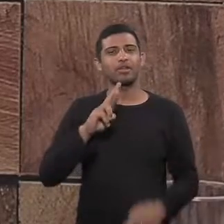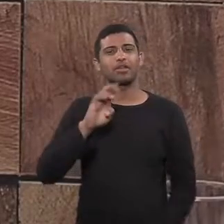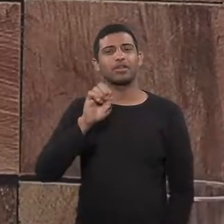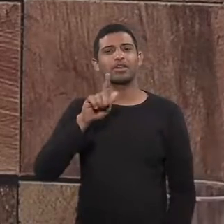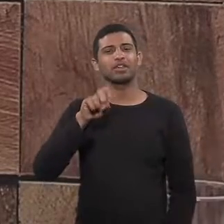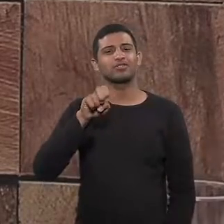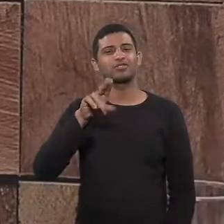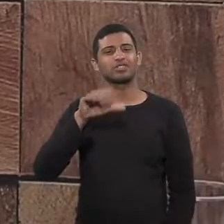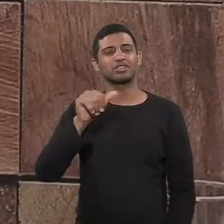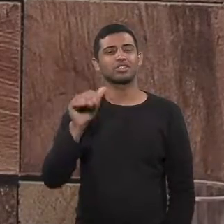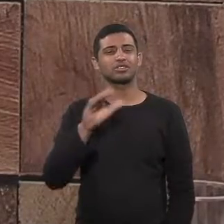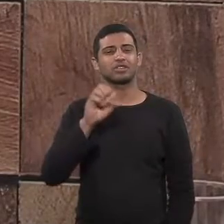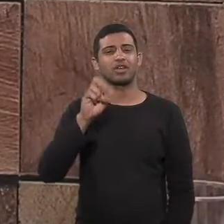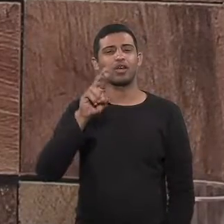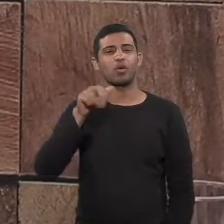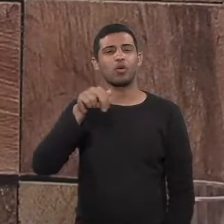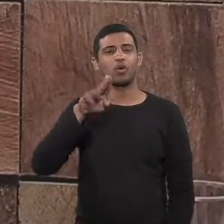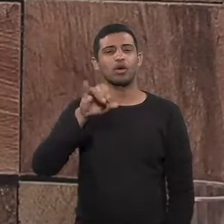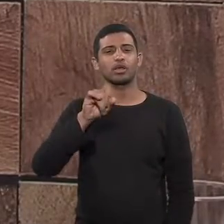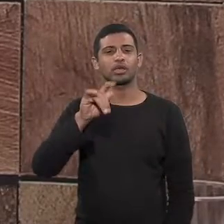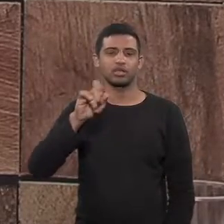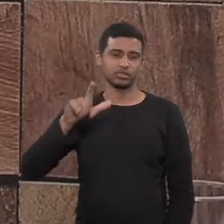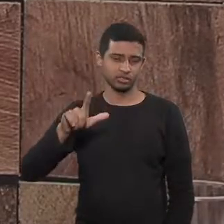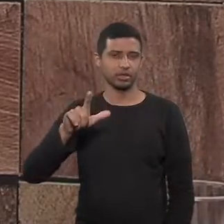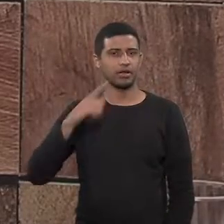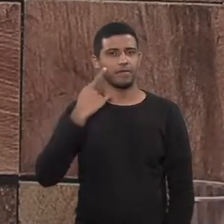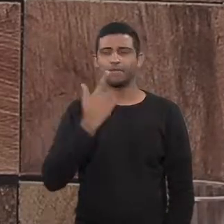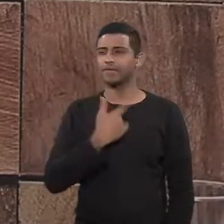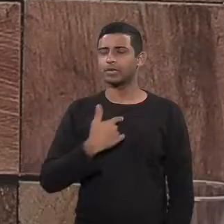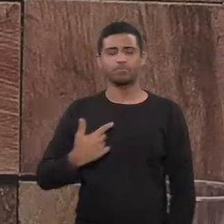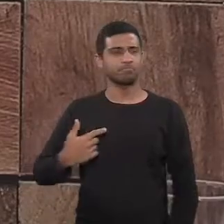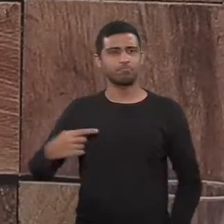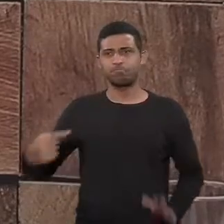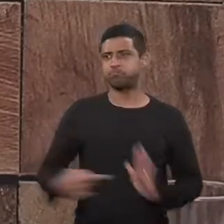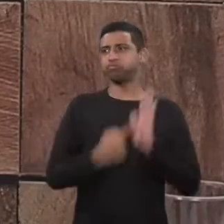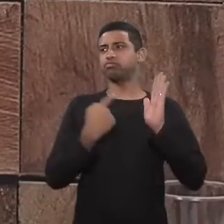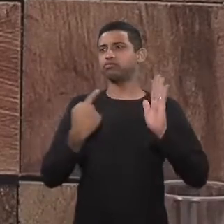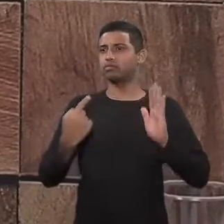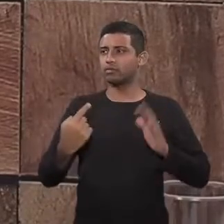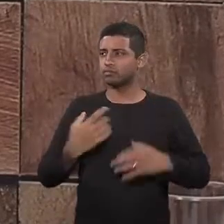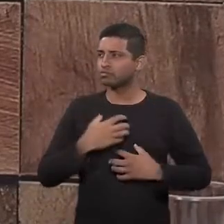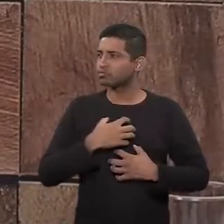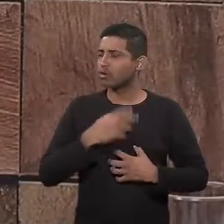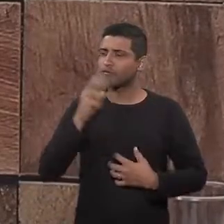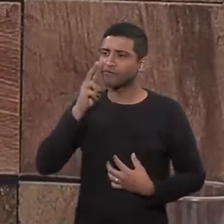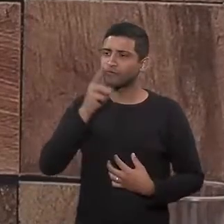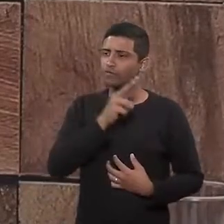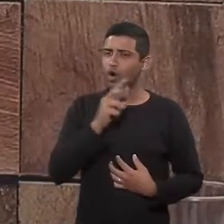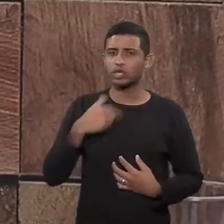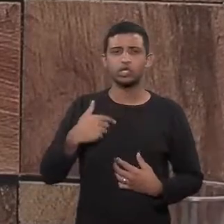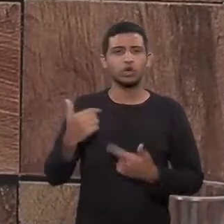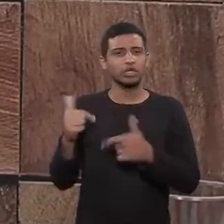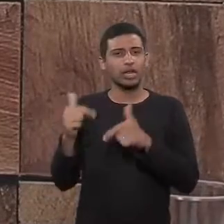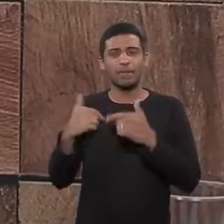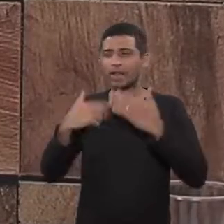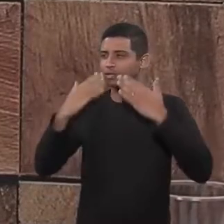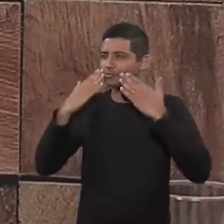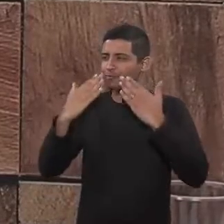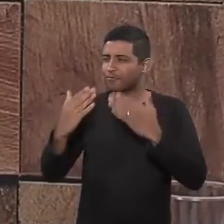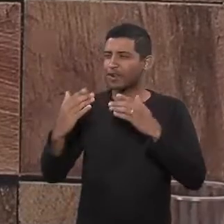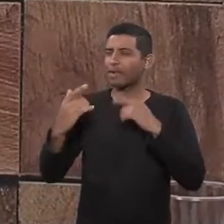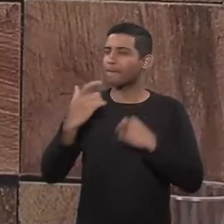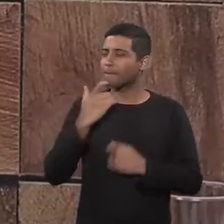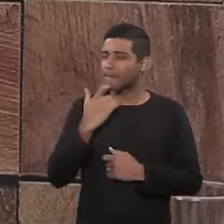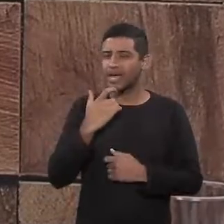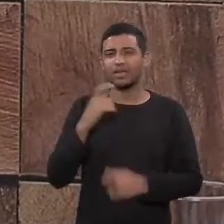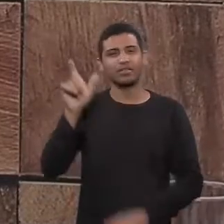regência orquestral, né? Eu acho que o que reforçou esse meu encanto pela regência foi realmente